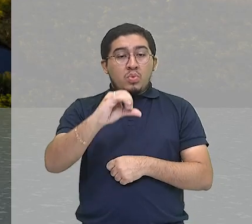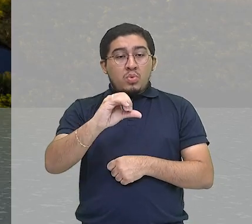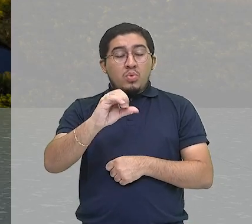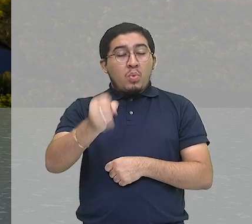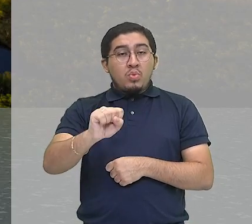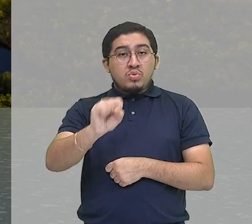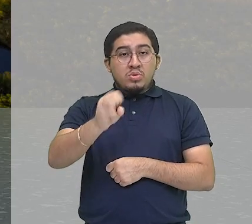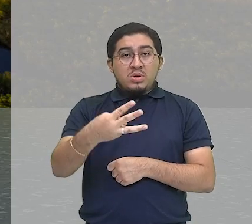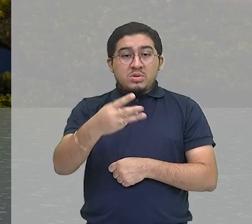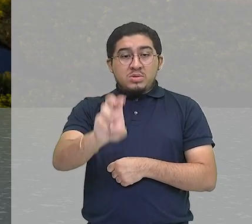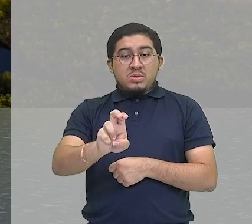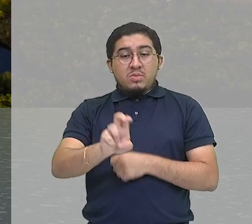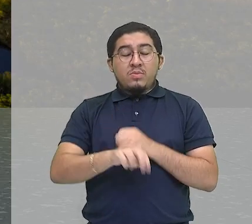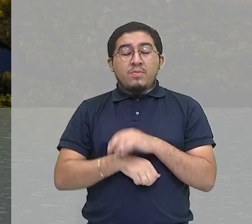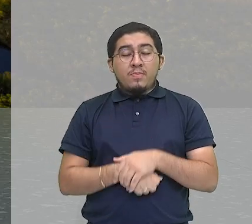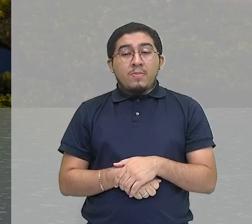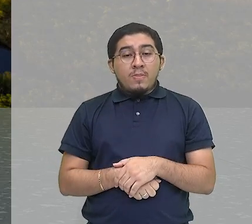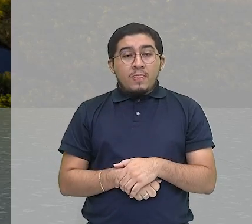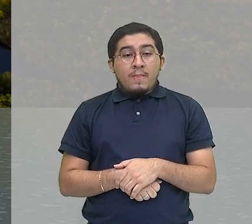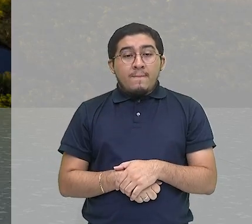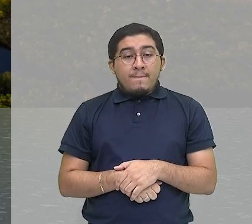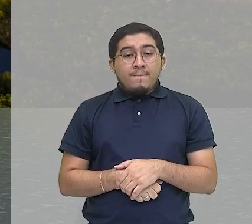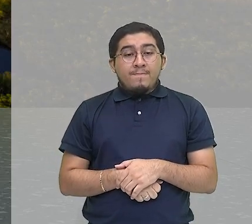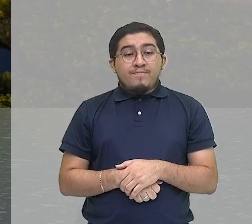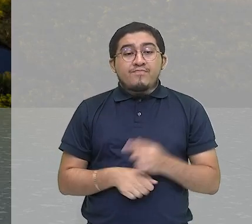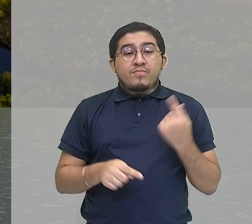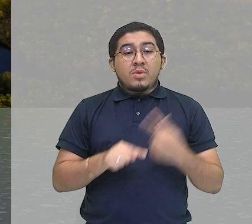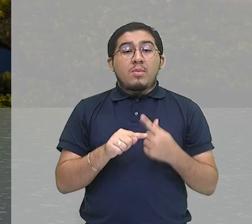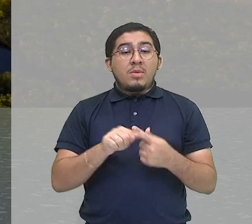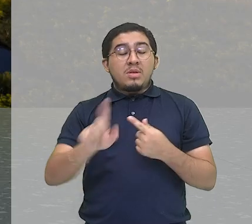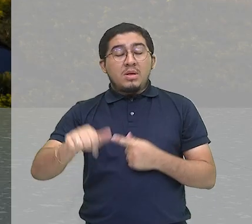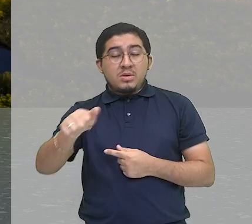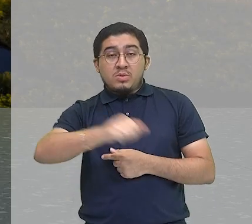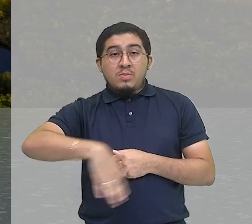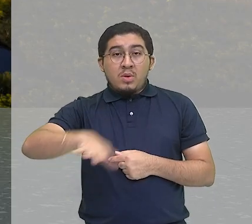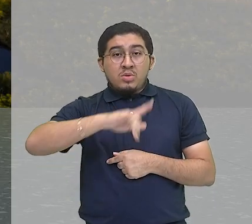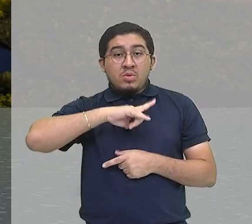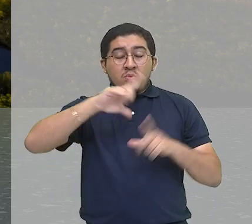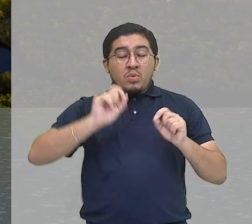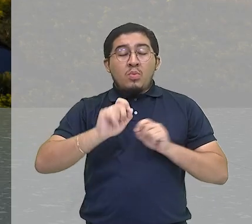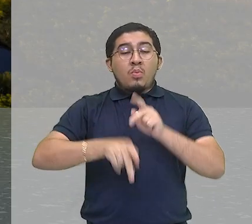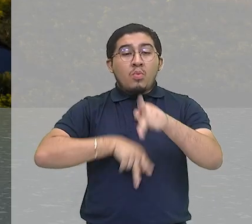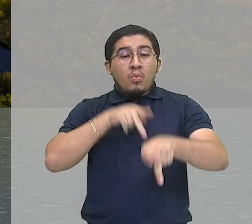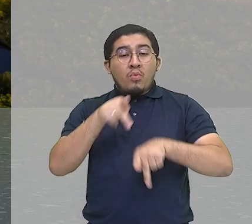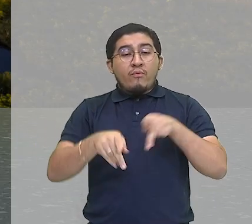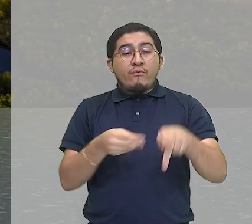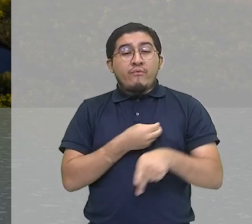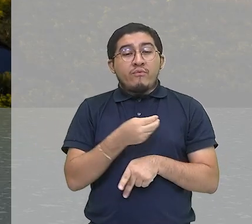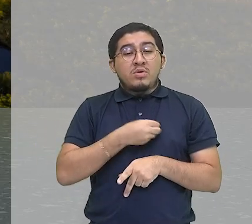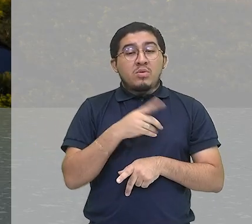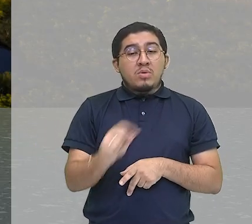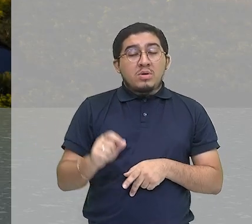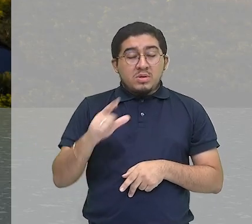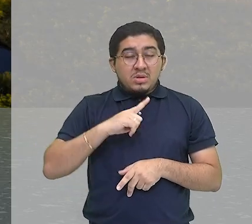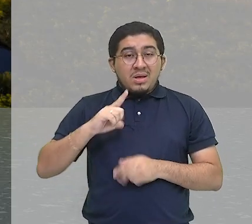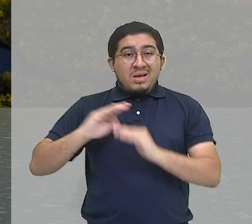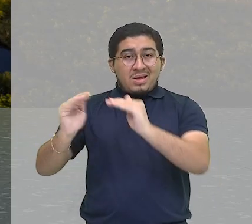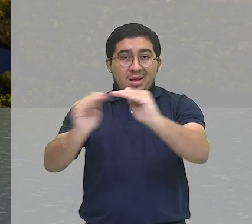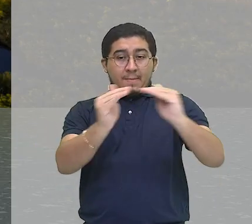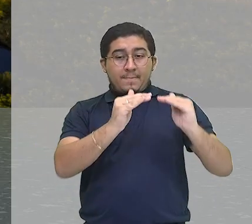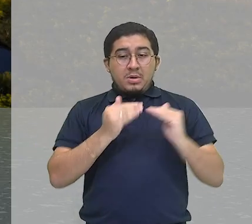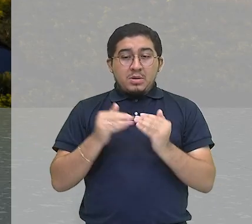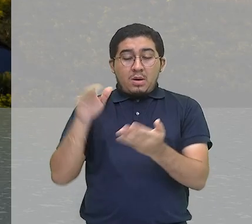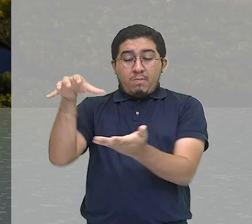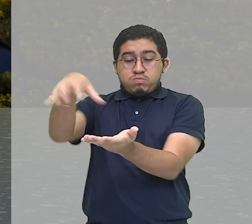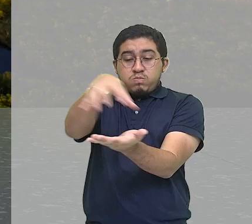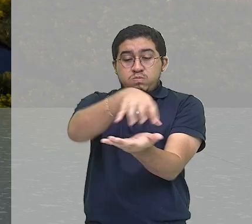1835. Foi assim denominada porque dela participaram a população que vivia sobre as cabanas, à